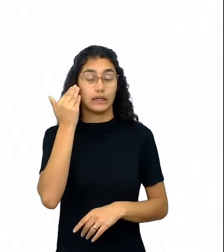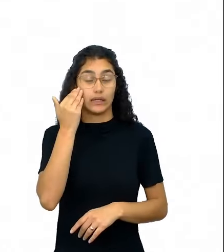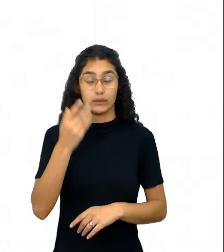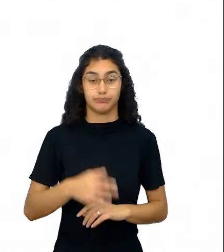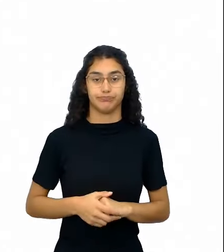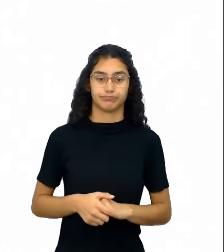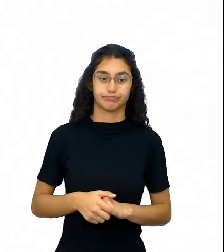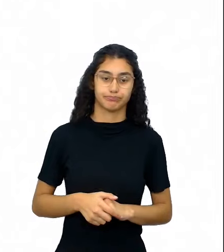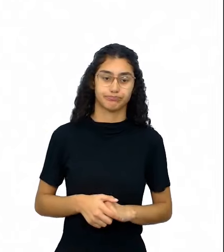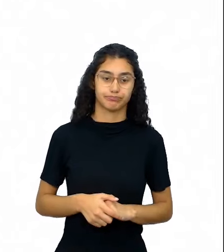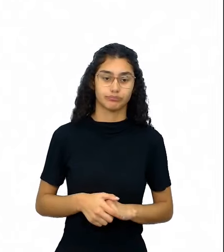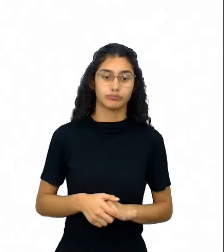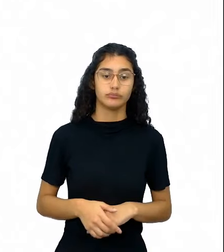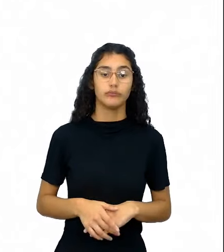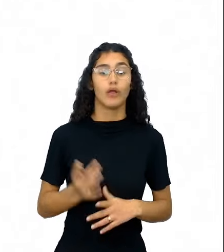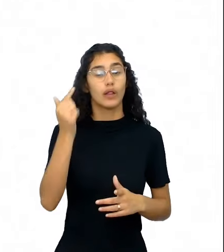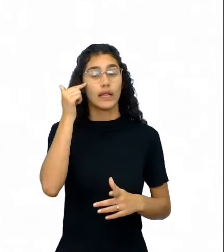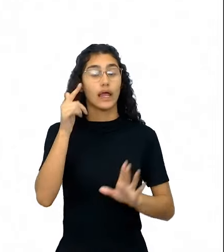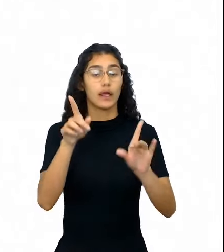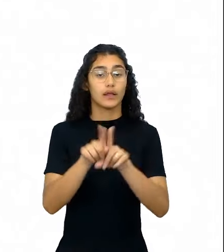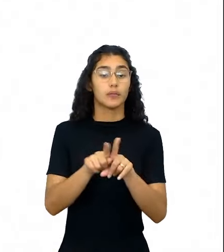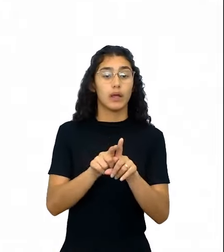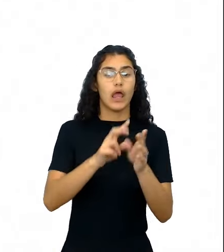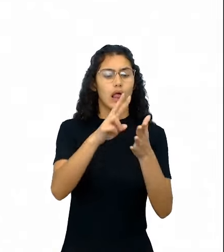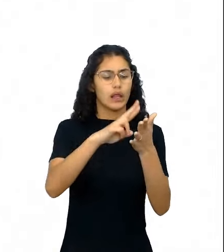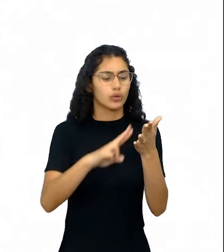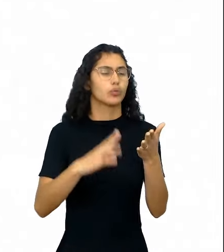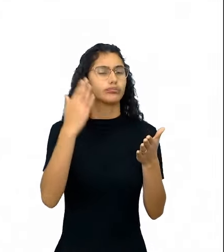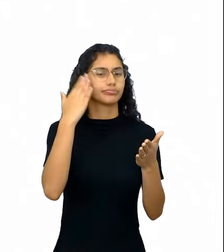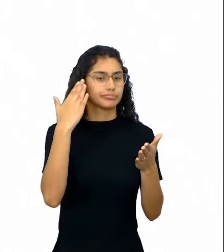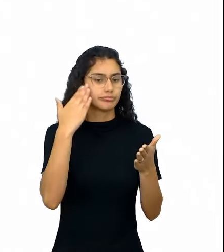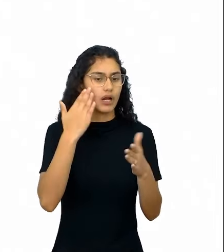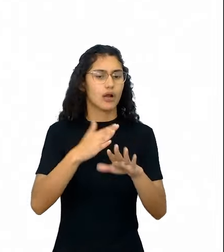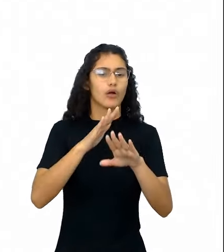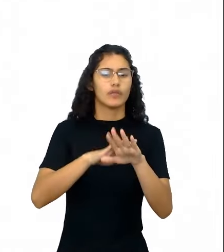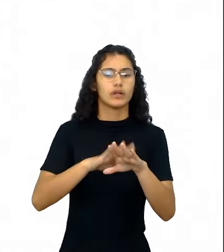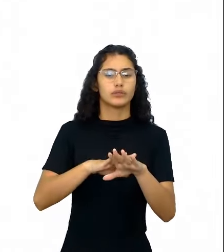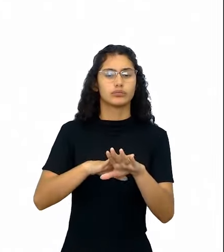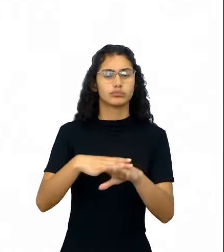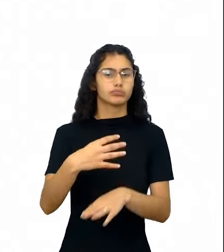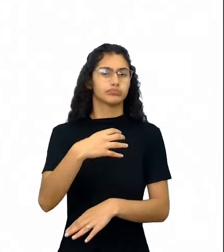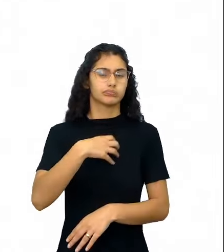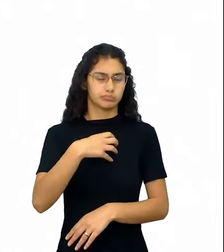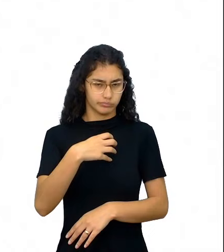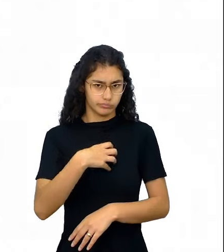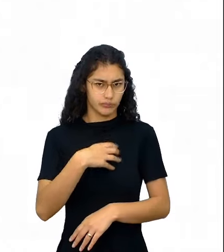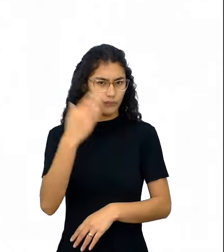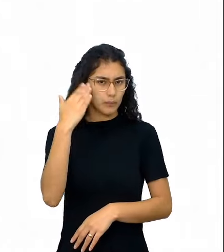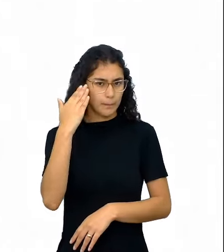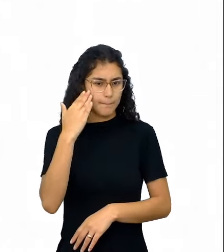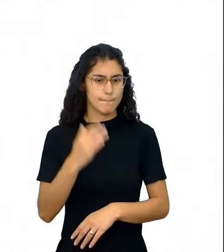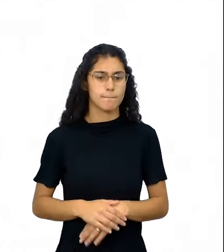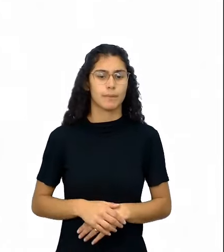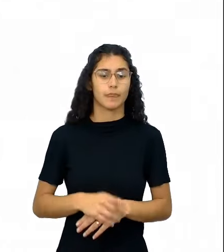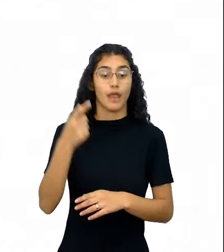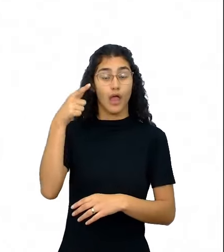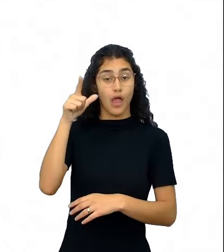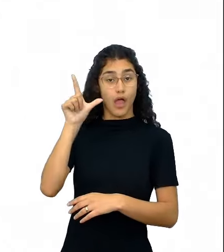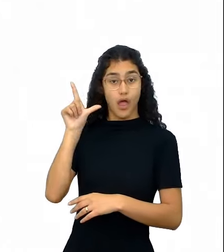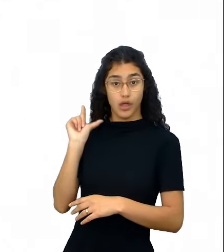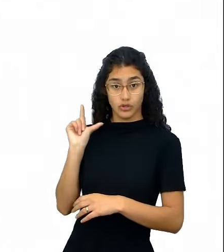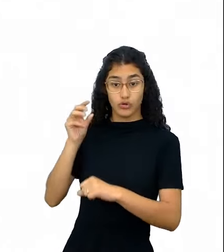ali. Outra ideia, leitura e compreensão, a construção de sentidos. Antes, durante e depois, são